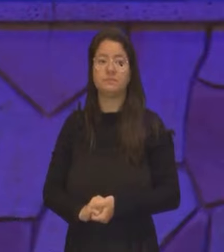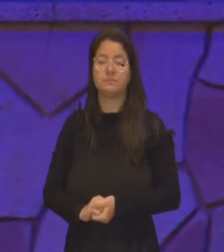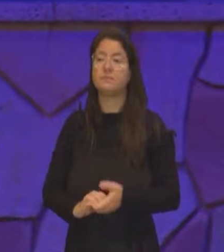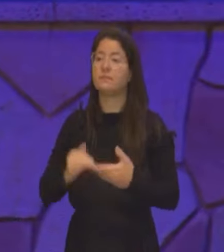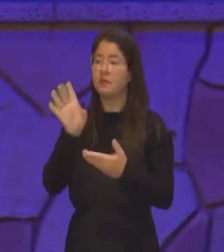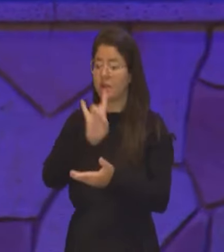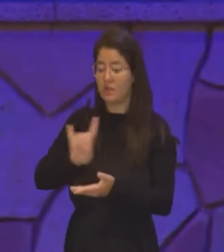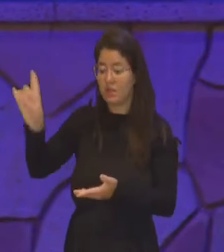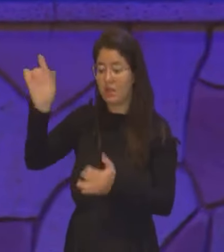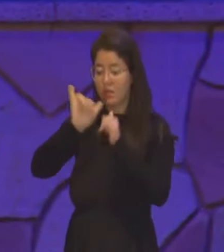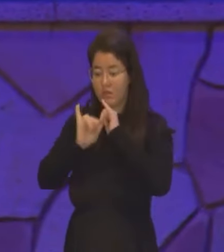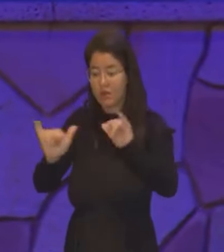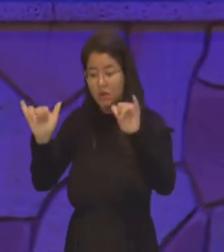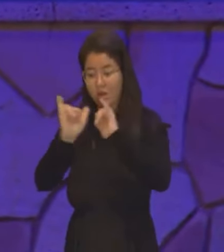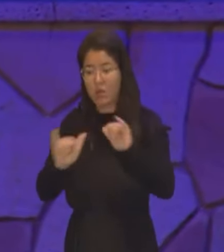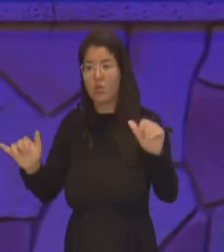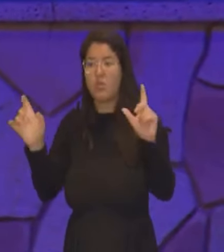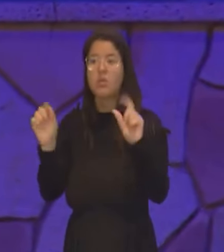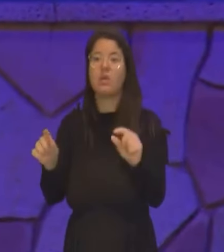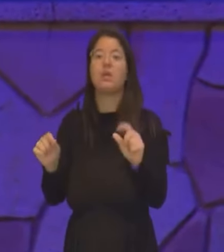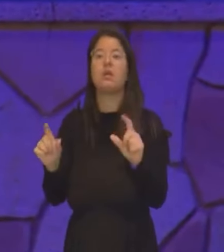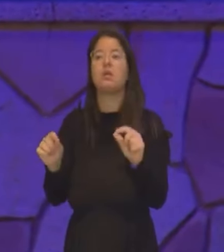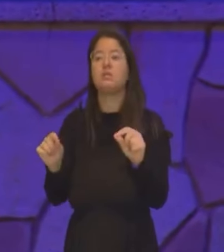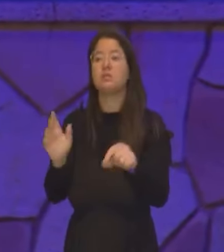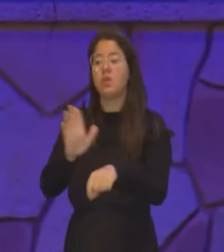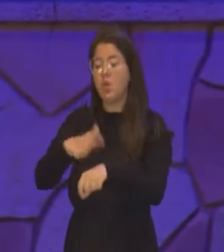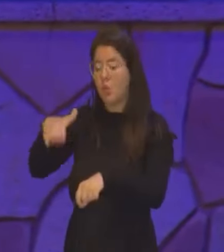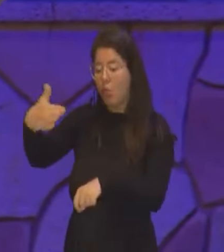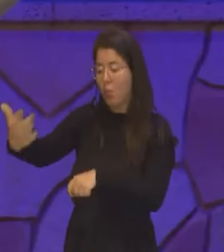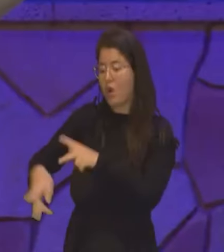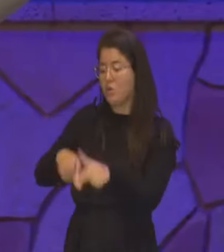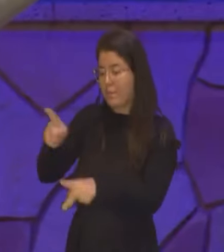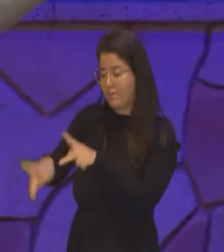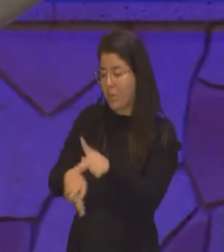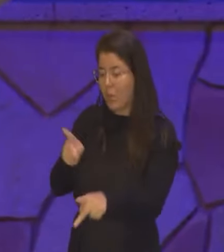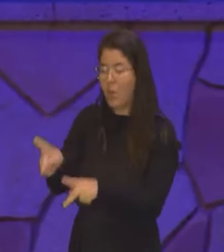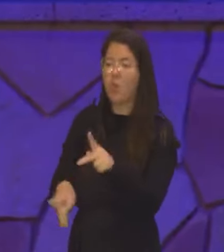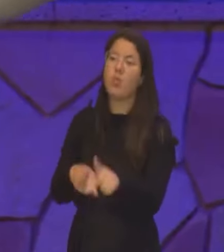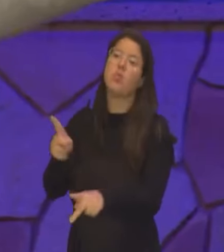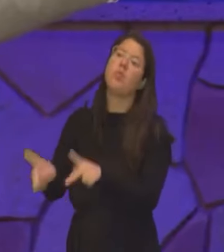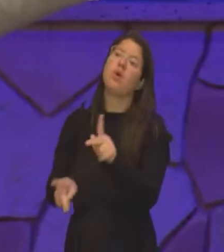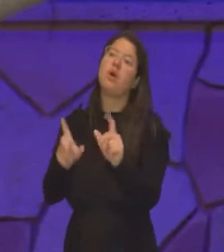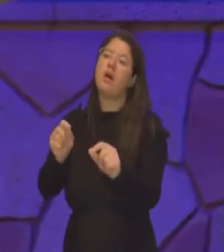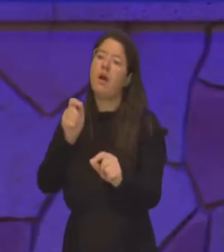E Deus está dizendo isso por ocasião de que quando o povo ainda estava